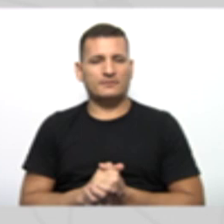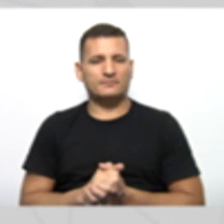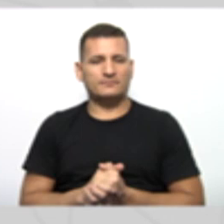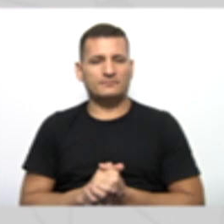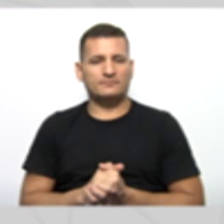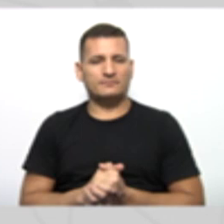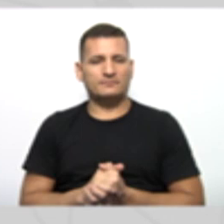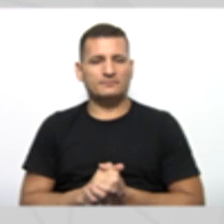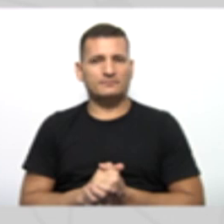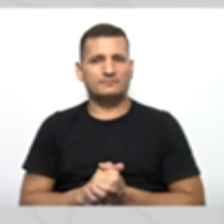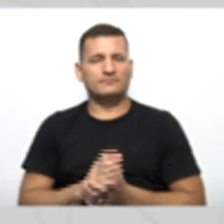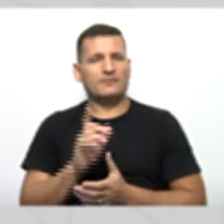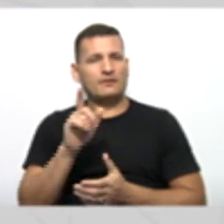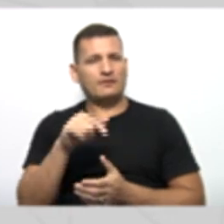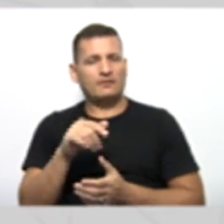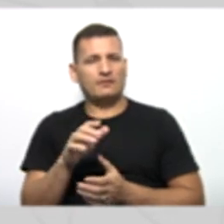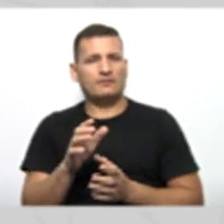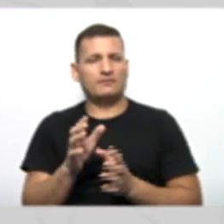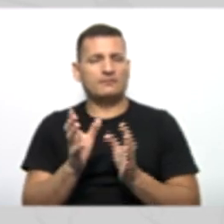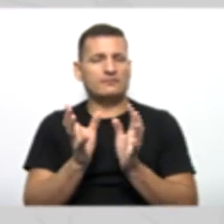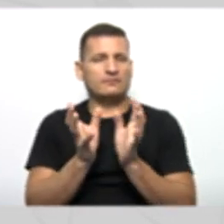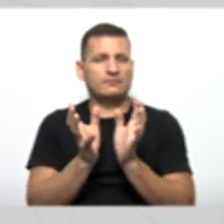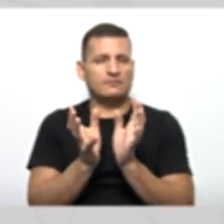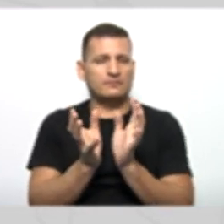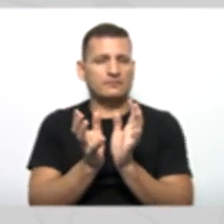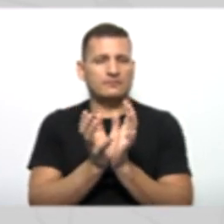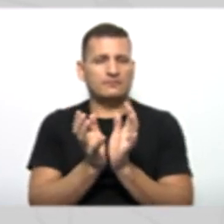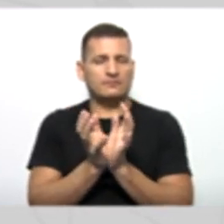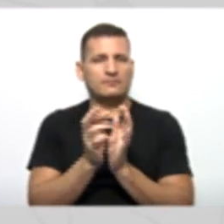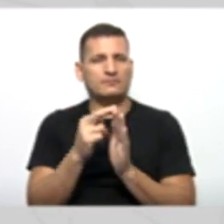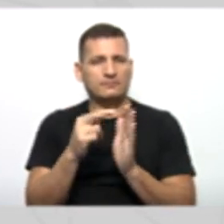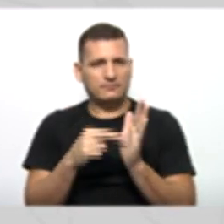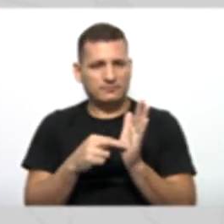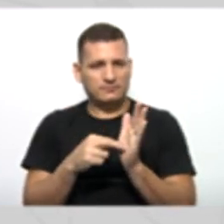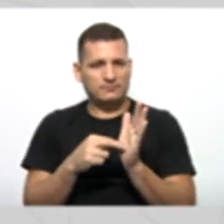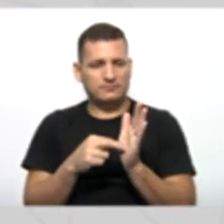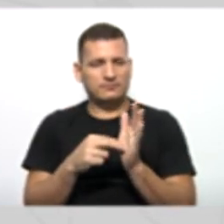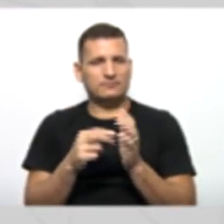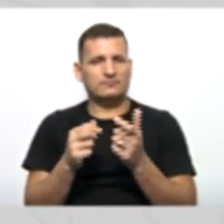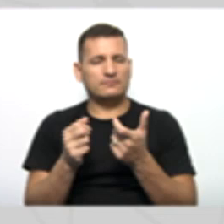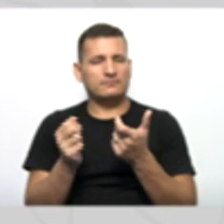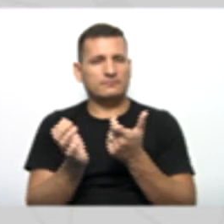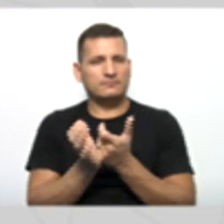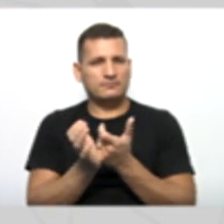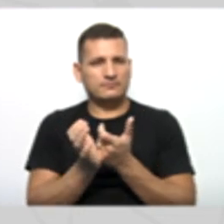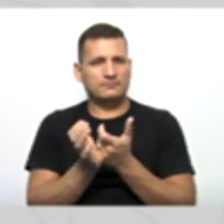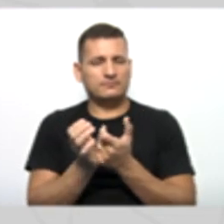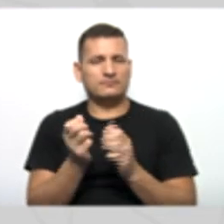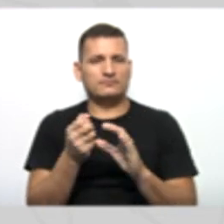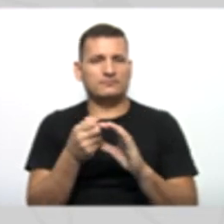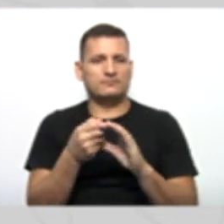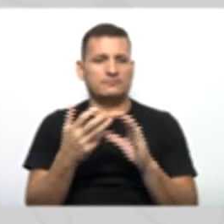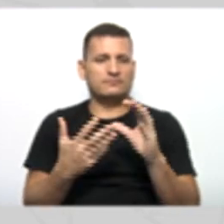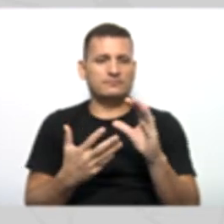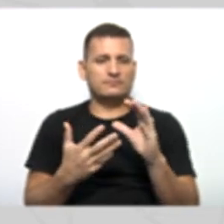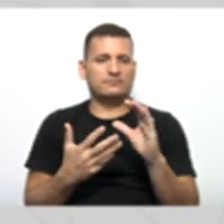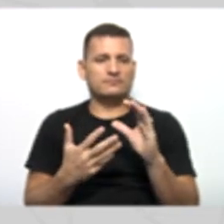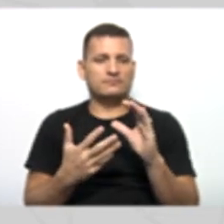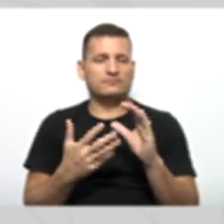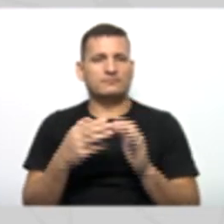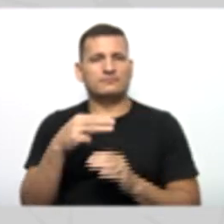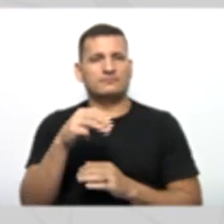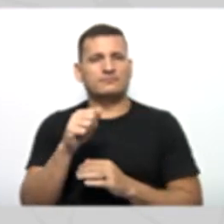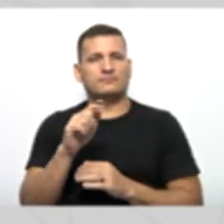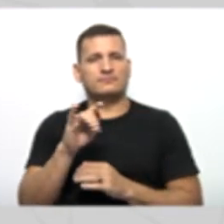dizer que é um conjunto de regras, classes, atributos,